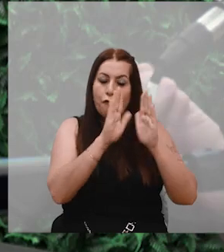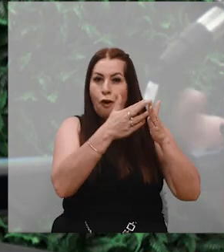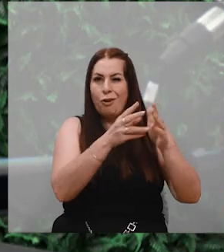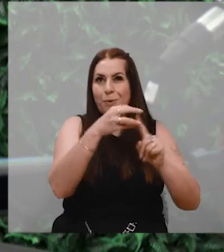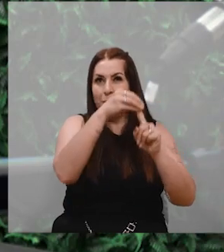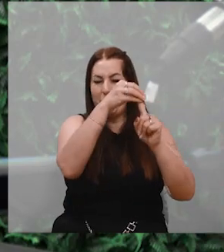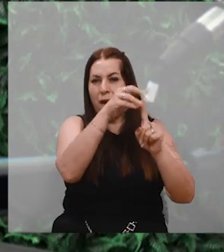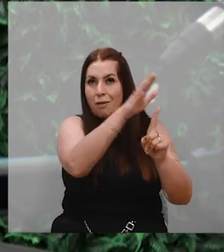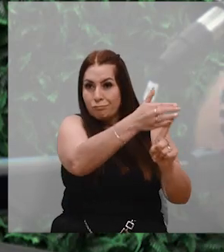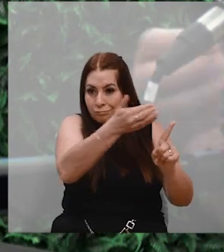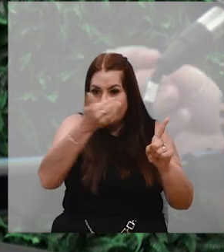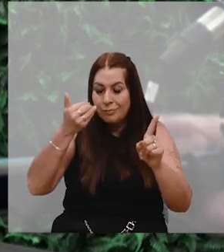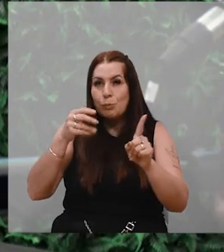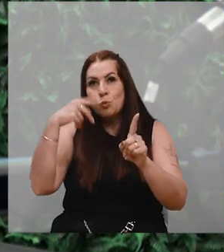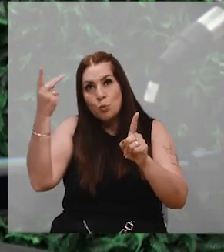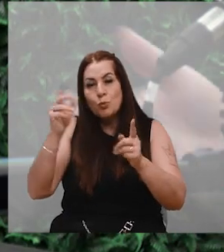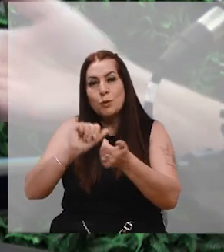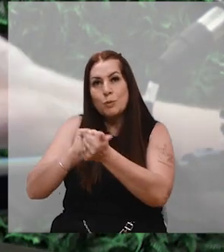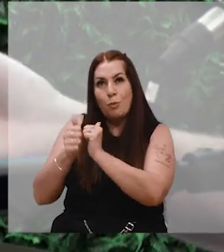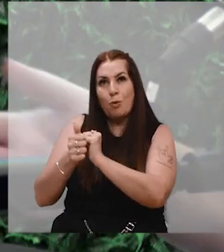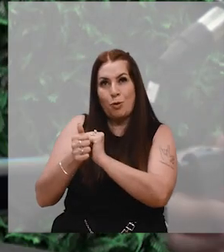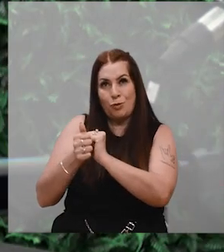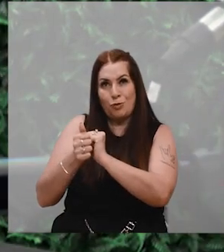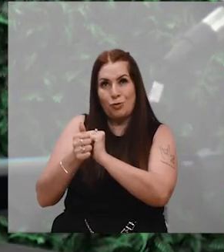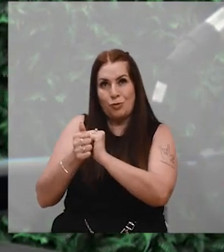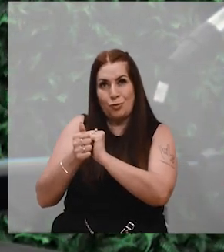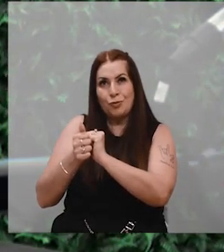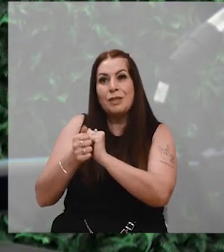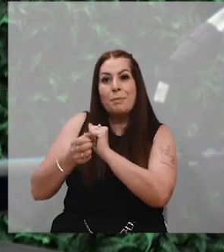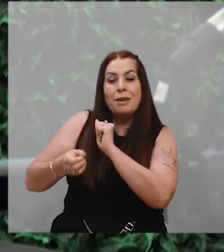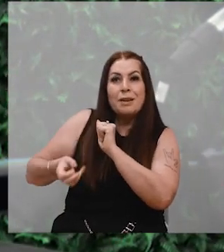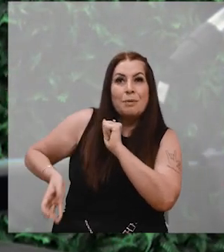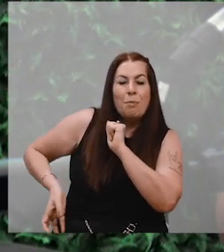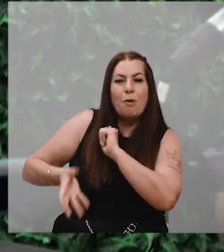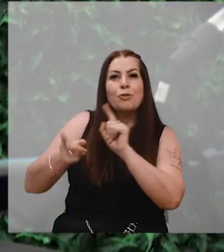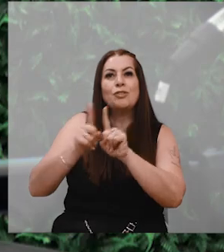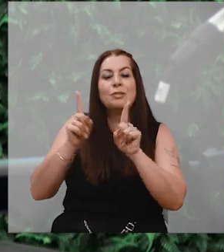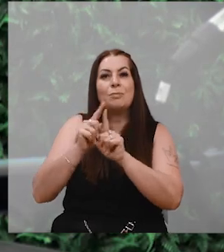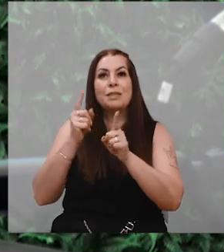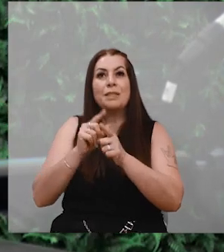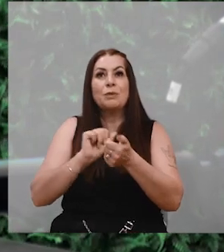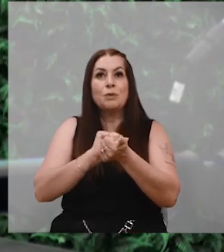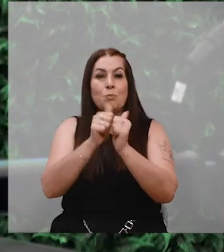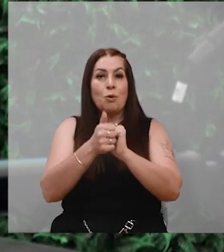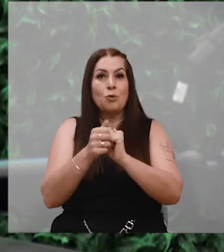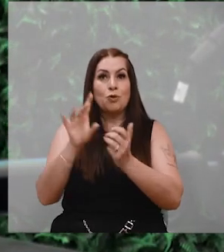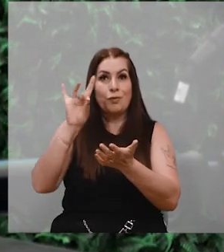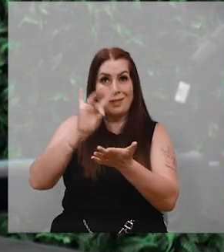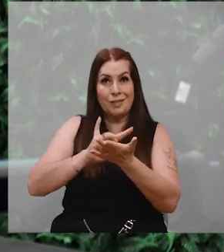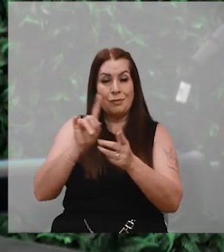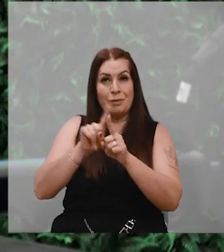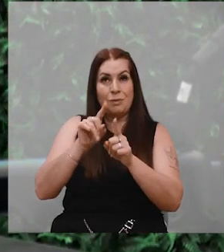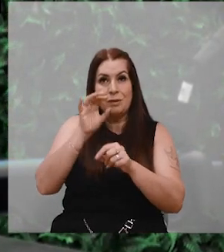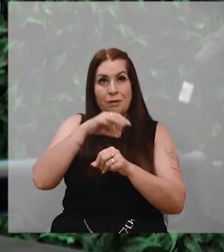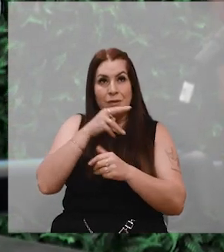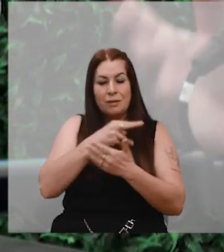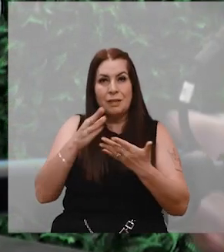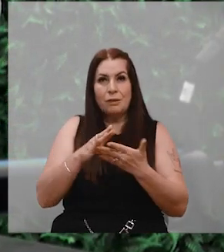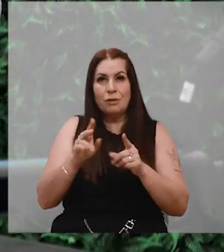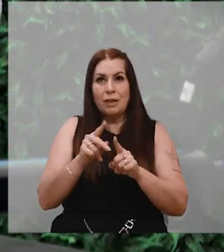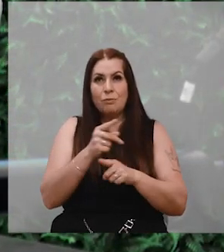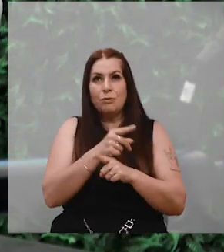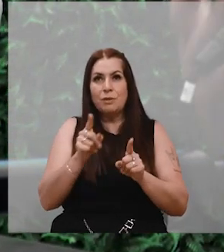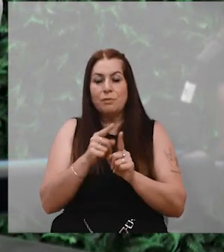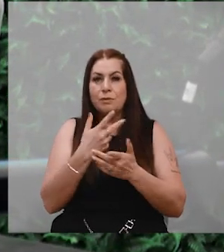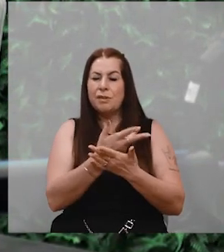principal centro, para os outros esportes. O da bocha, como a gente ressaltou lá no início, que é o esporte oficial também de Caxias do Sul. E a